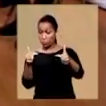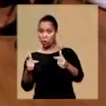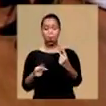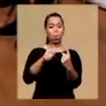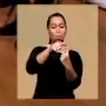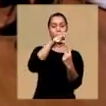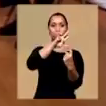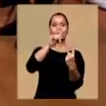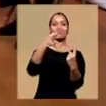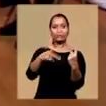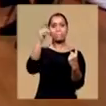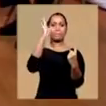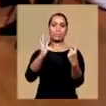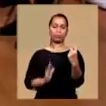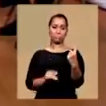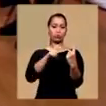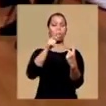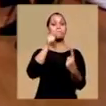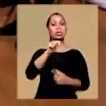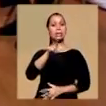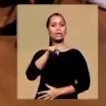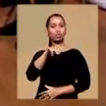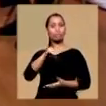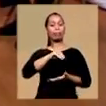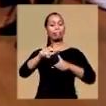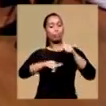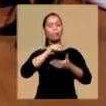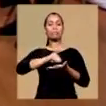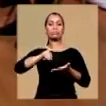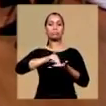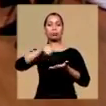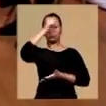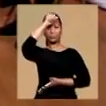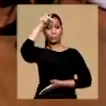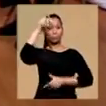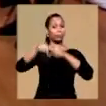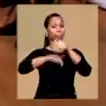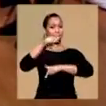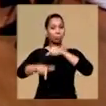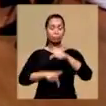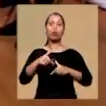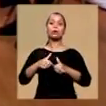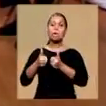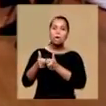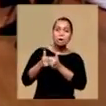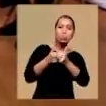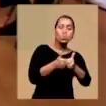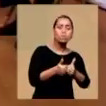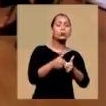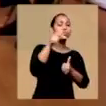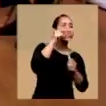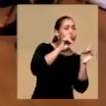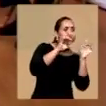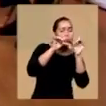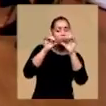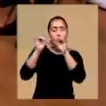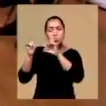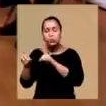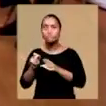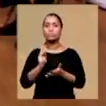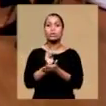mundo, 1 será brasileiro. A Letícia, que trabalha na Secretaria Municipal do Trabalho, acompanha